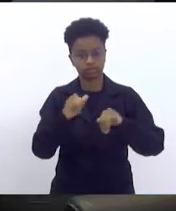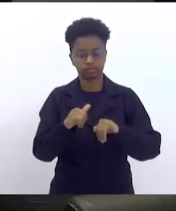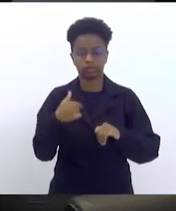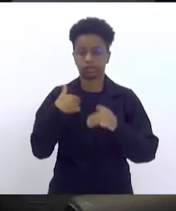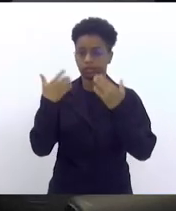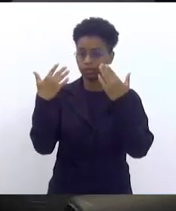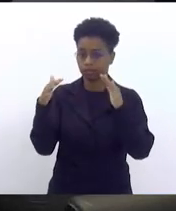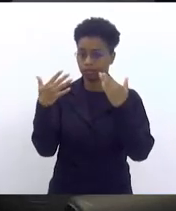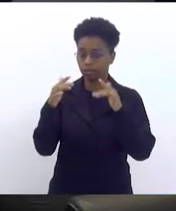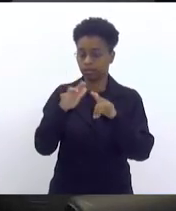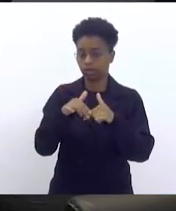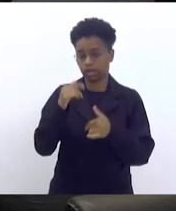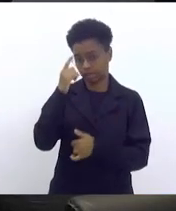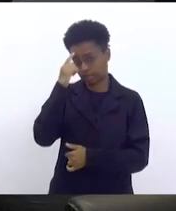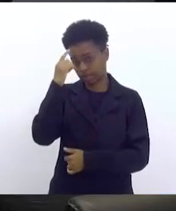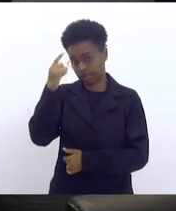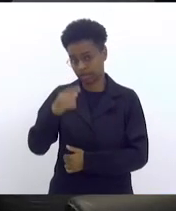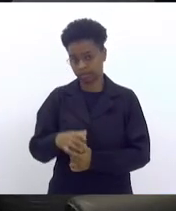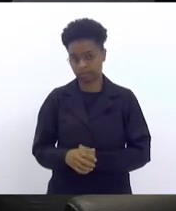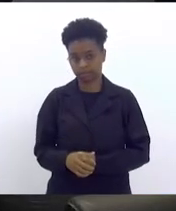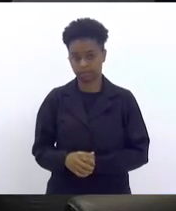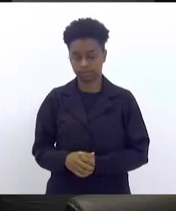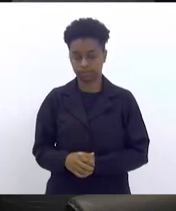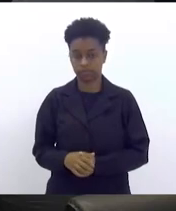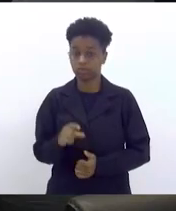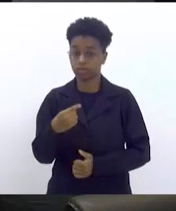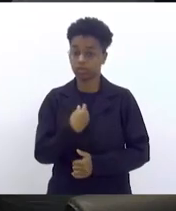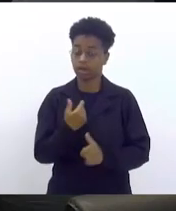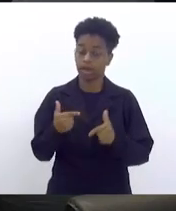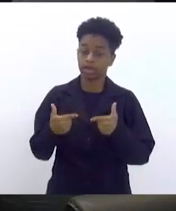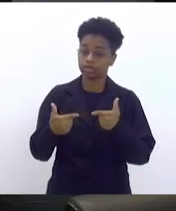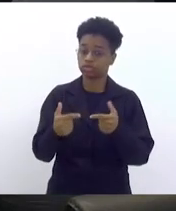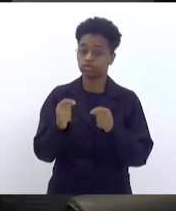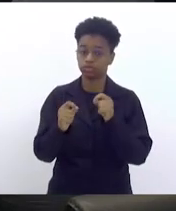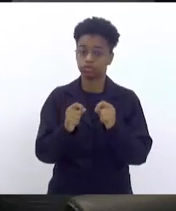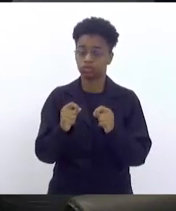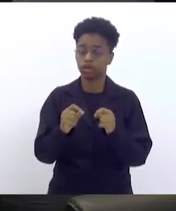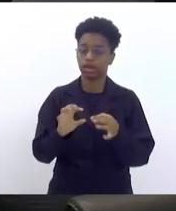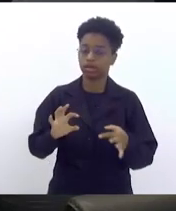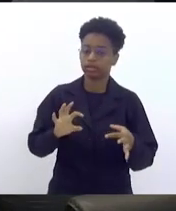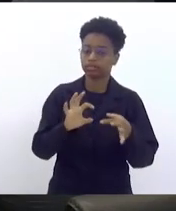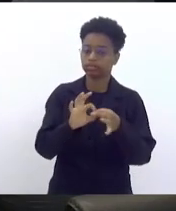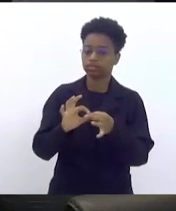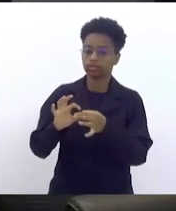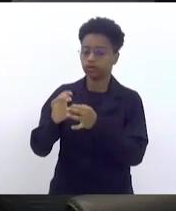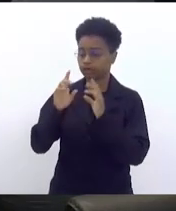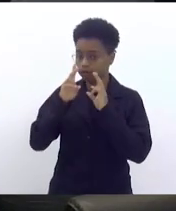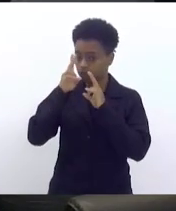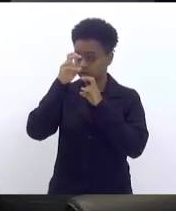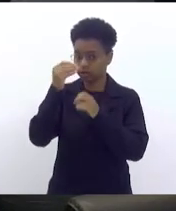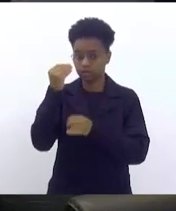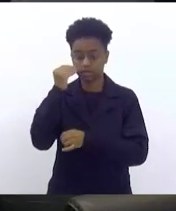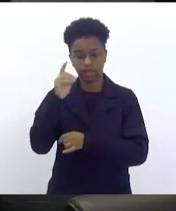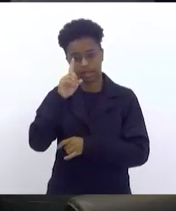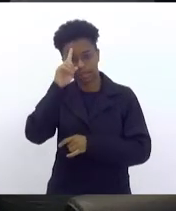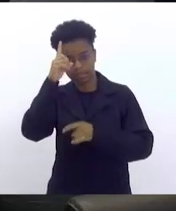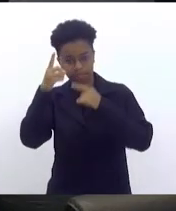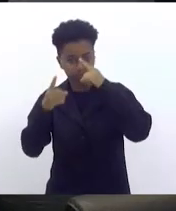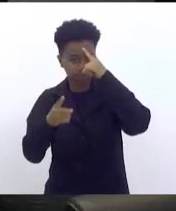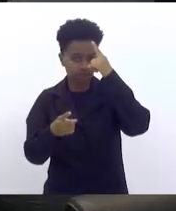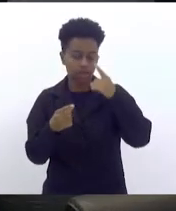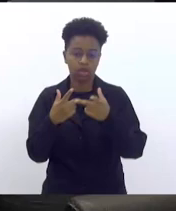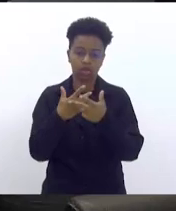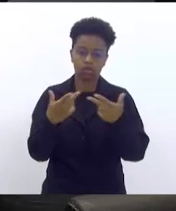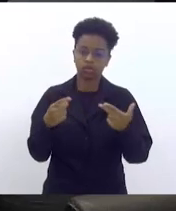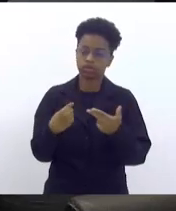o senhor pela ideia porque é o que é o que nós estamos fazendo aqui aglutinando forças para que possamos ter ideias para que tudo que está sendo